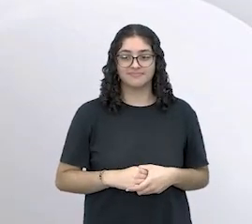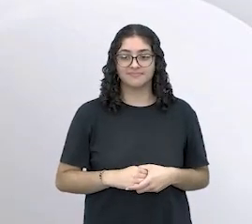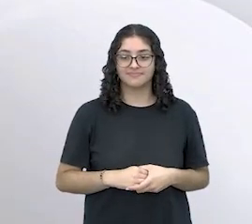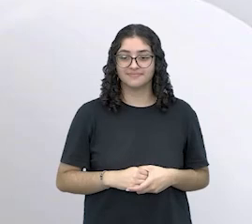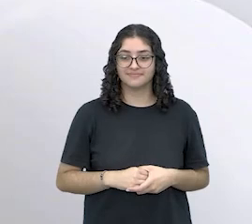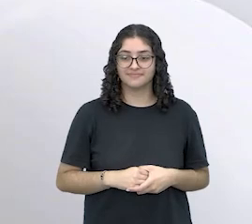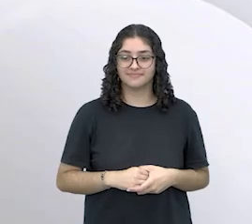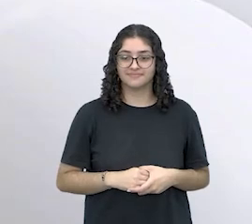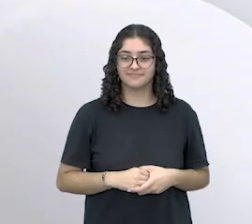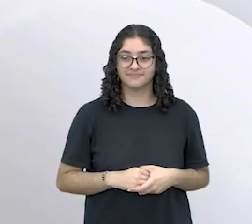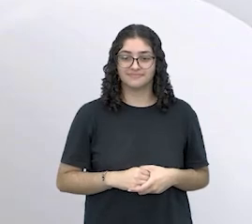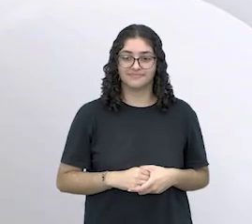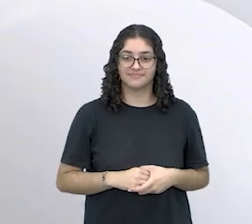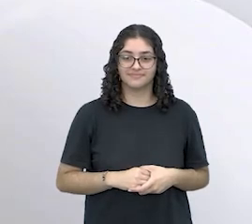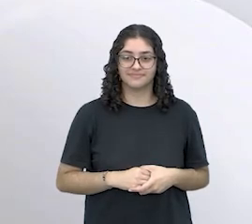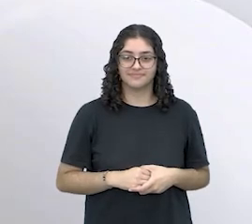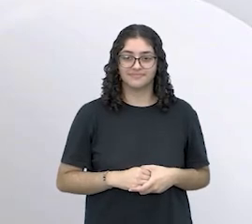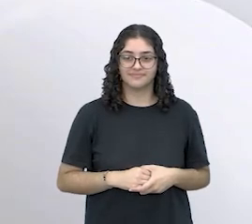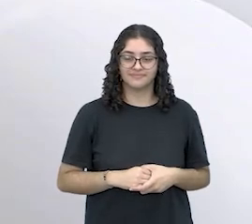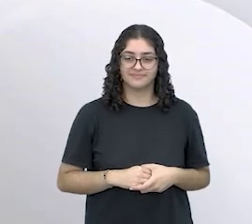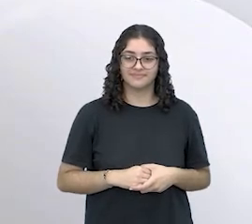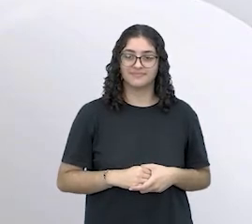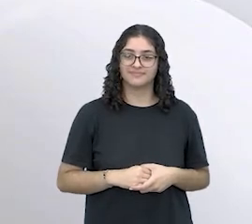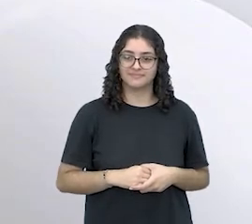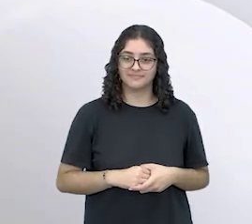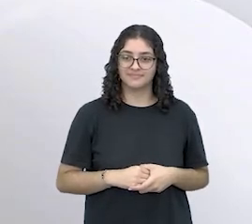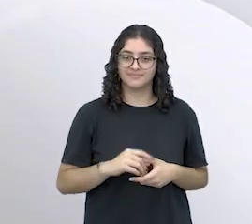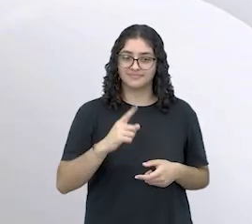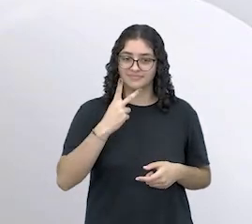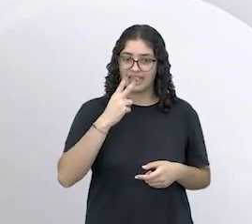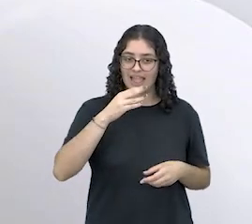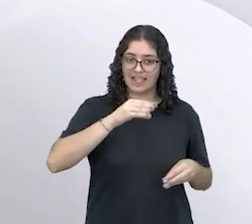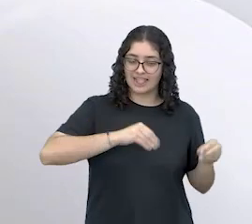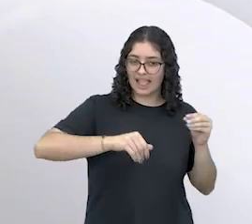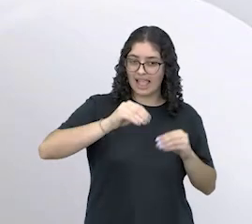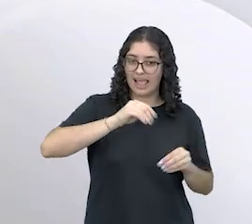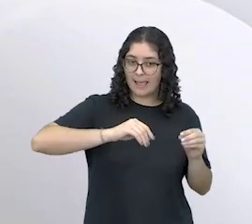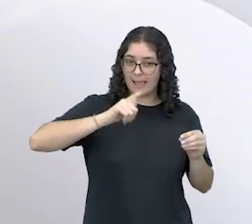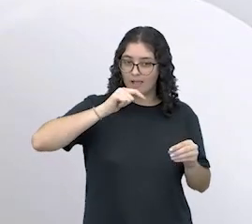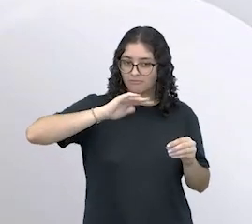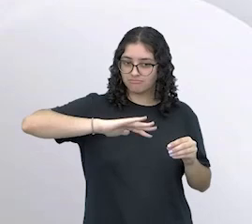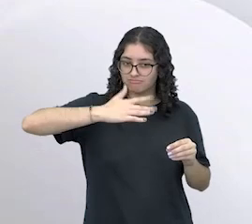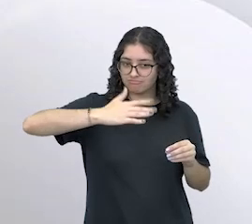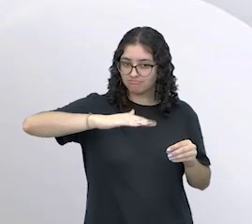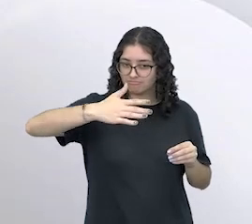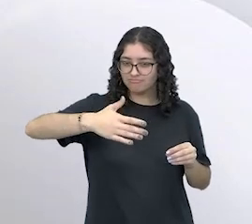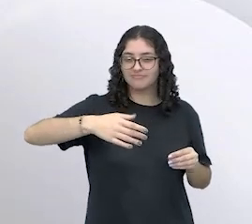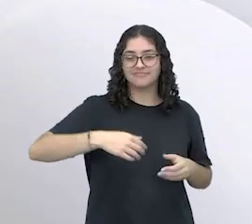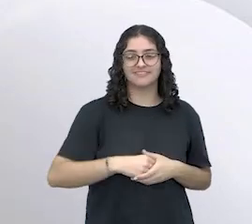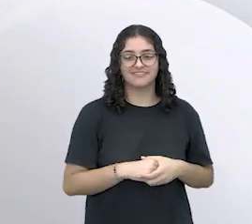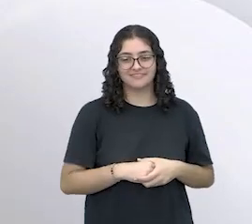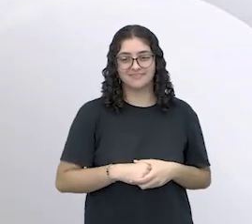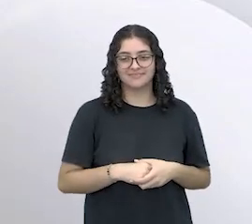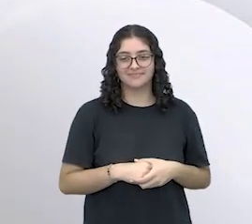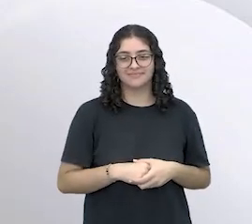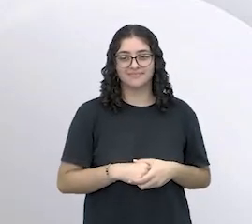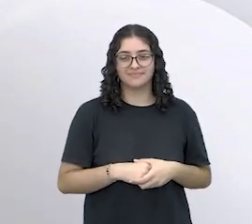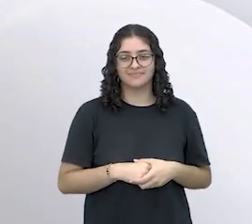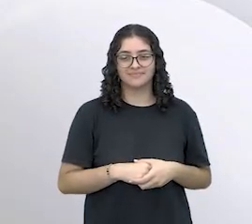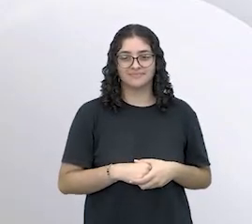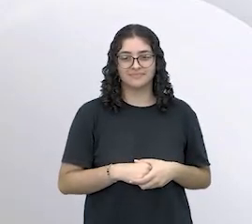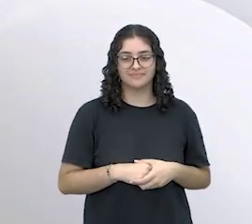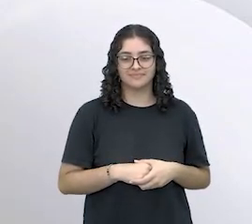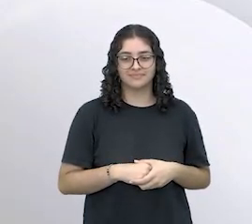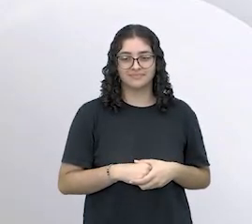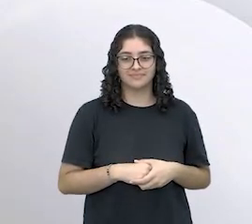Oh, see your earth. Apareceu aqui, Terra-Mar. Olá. Muito bom. O professor